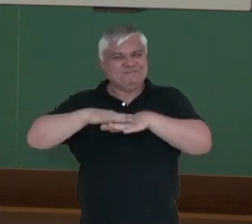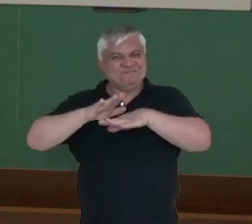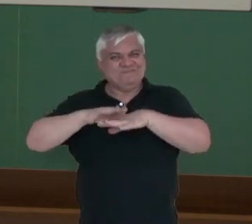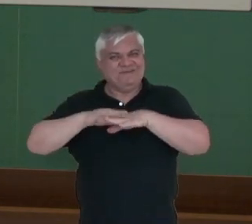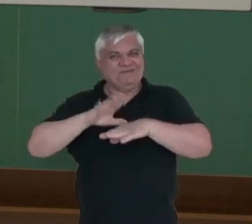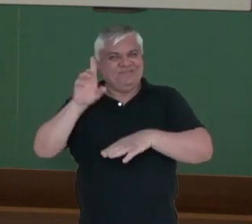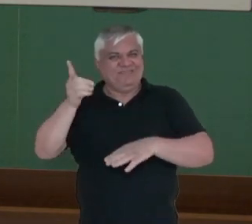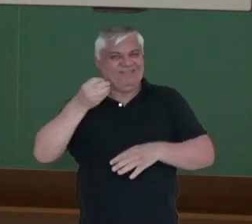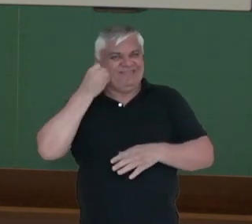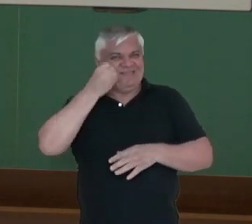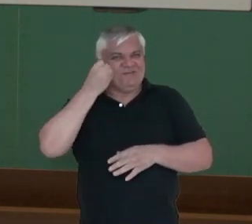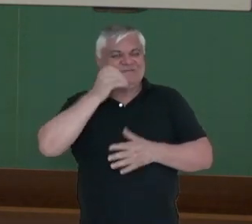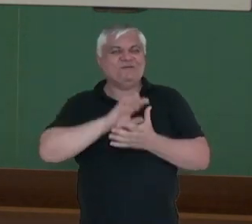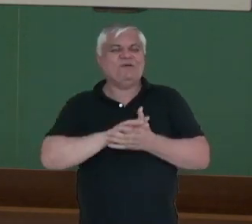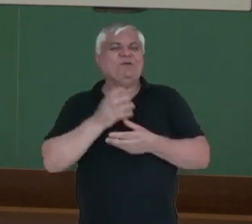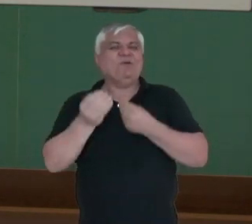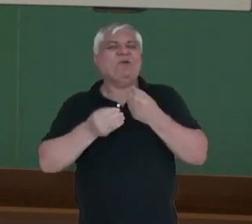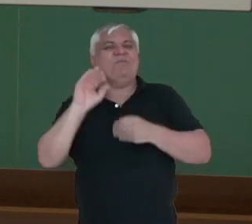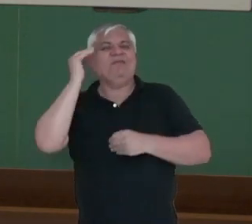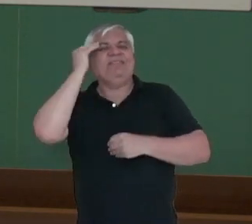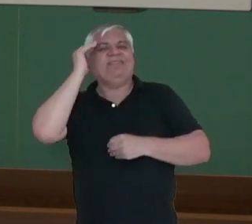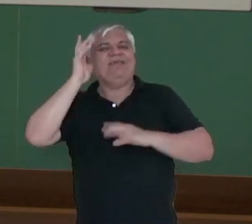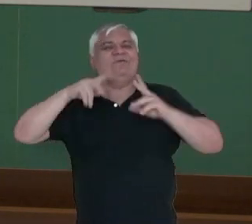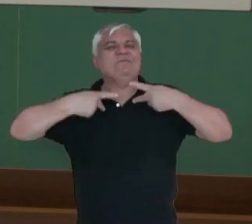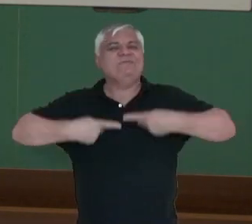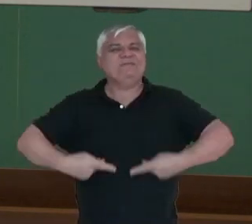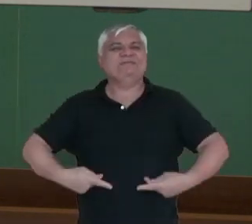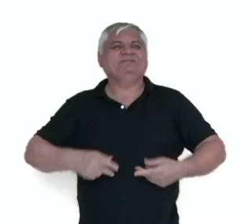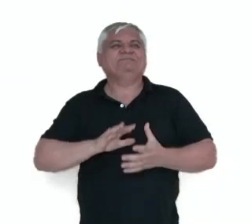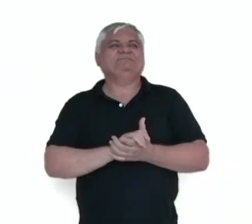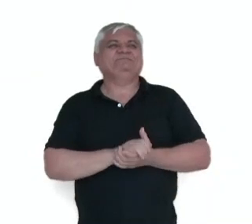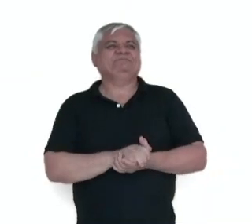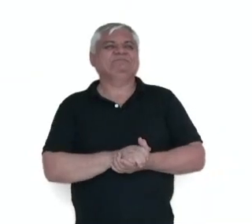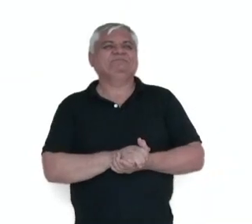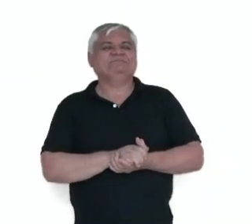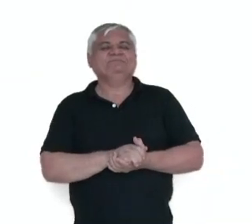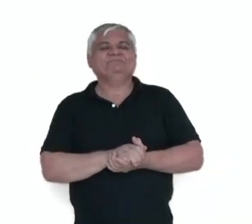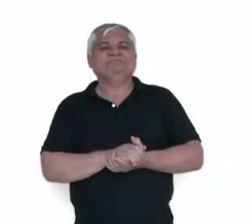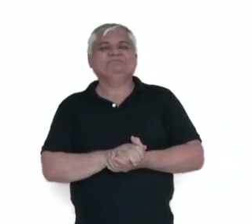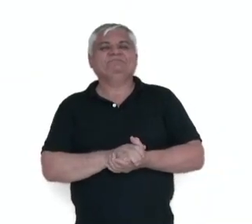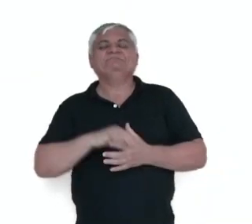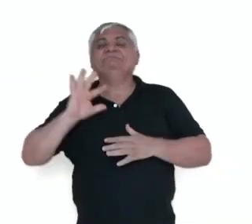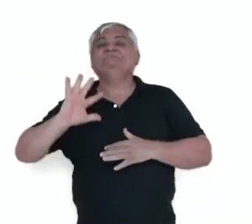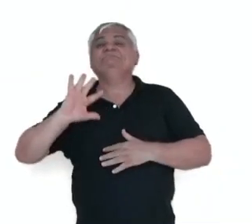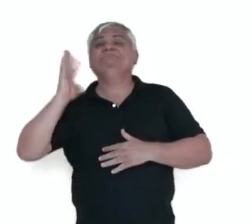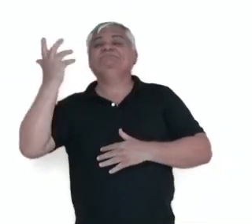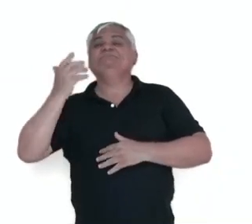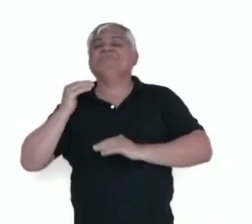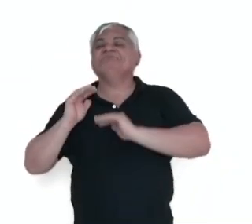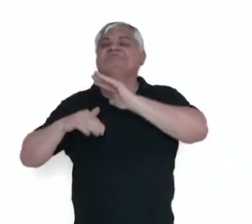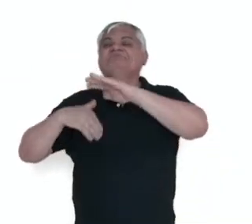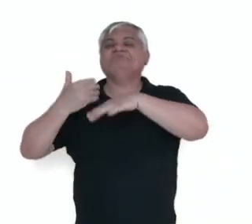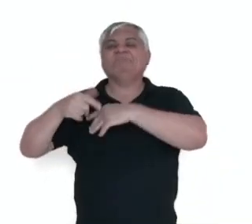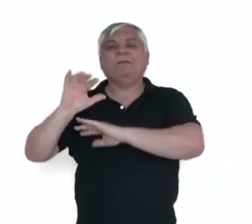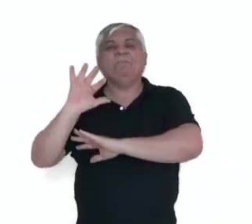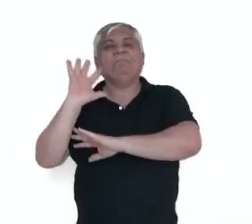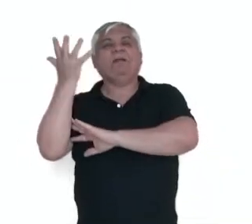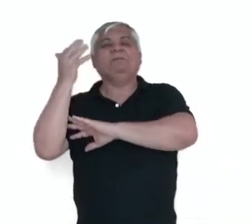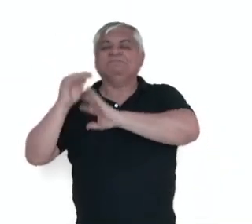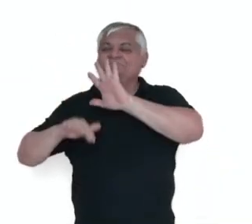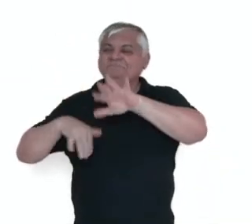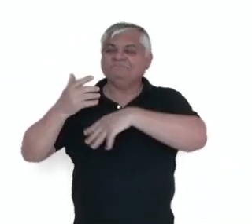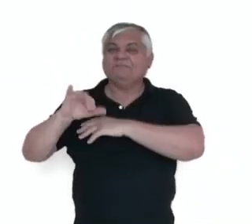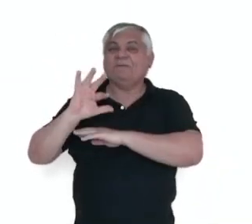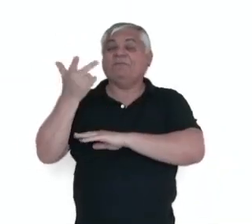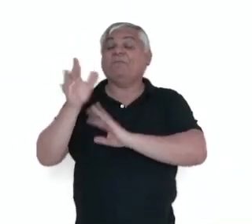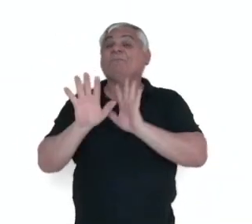O Ensaio sobre o Entendimento Humano, do David Hume. Ele fala o seguinte, um evento sucede a outro, mas jamais podemos